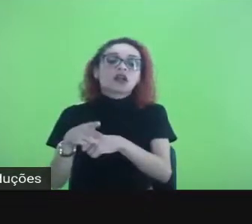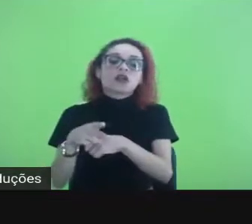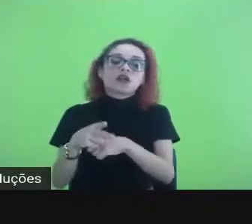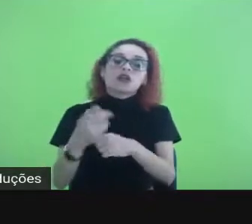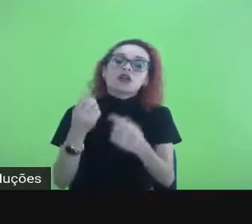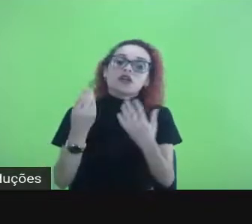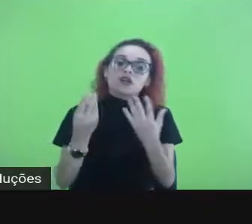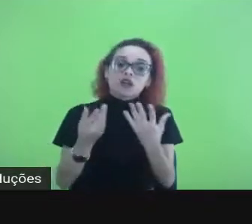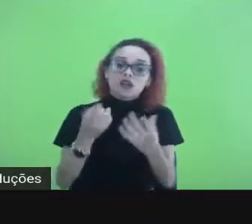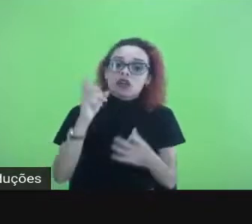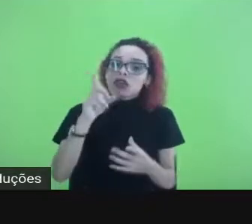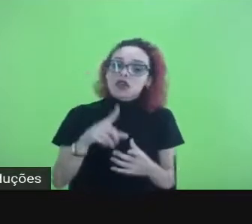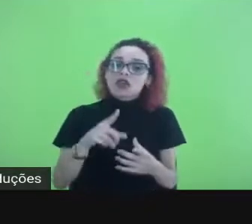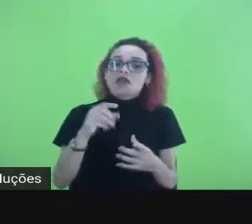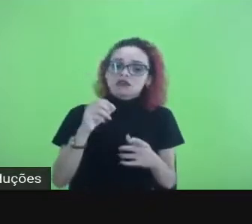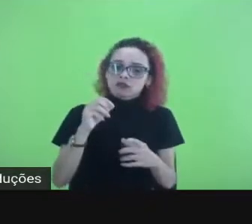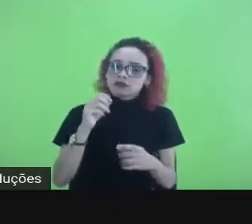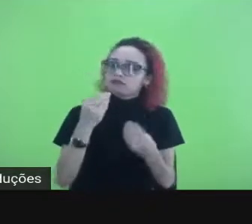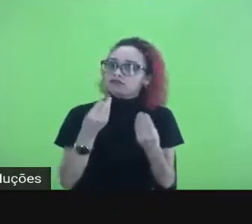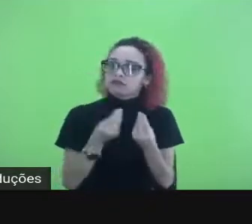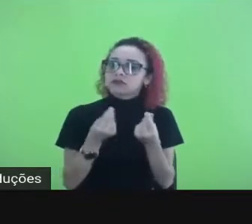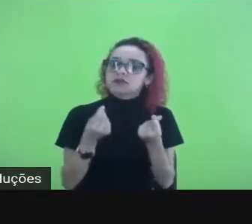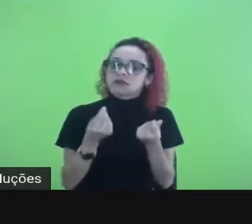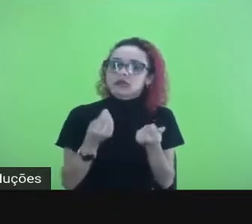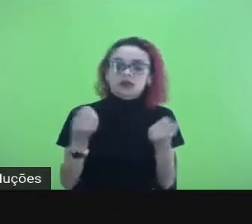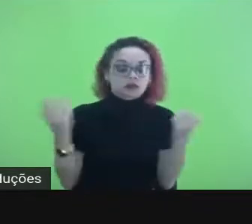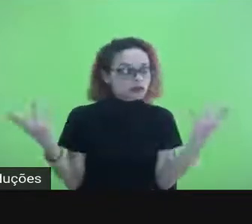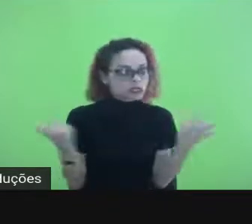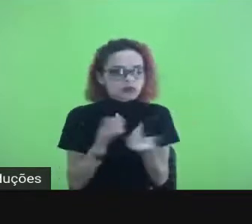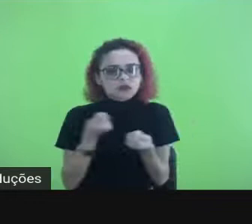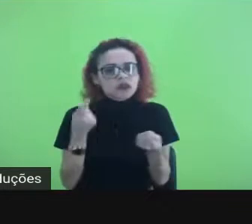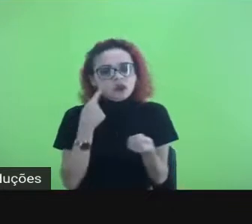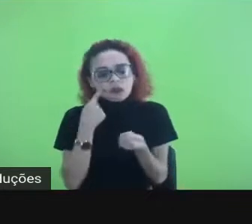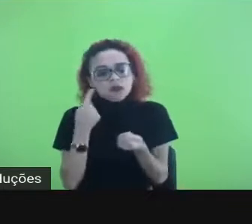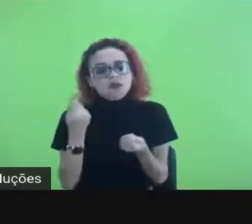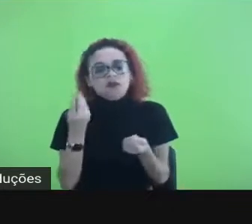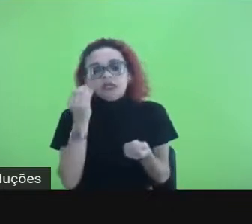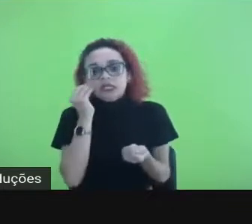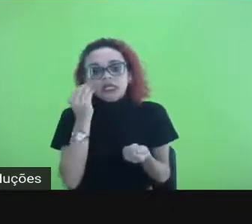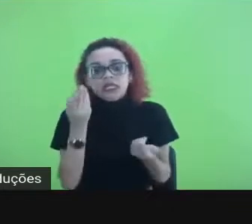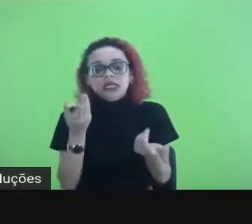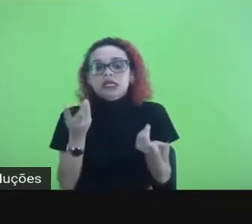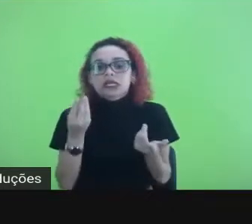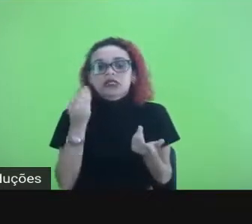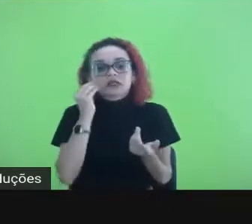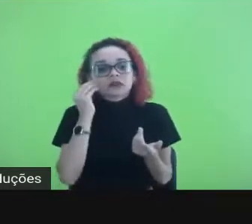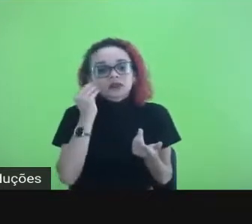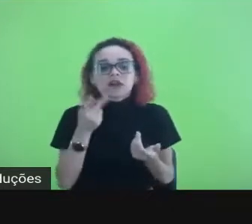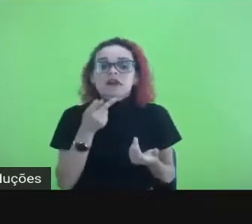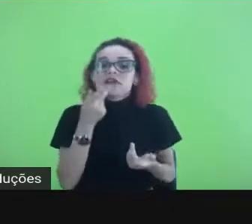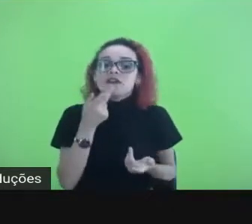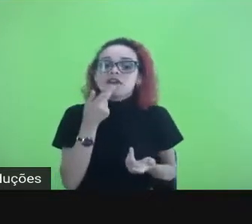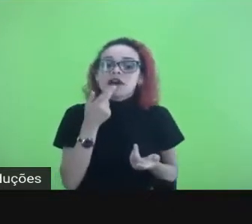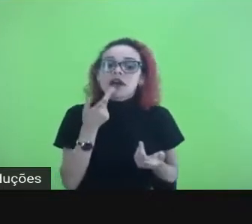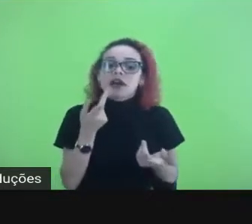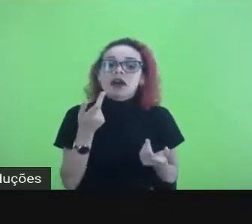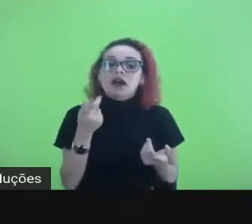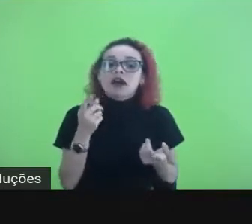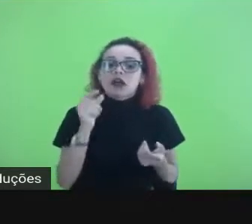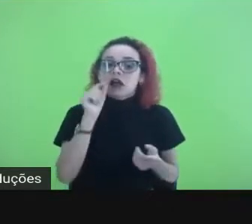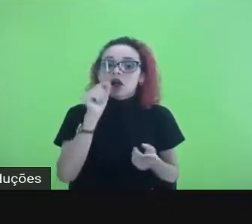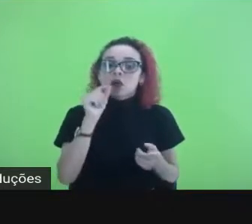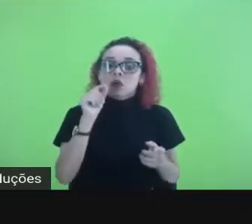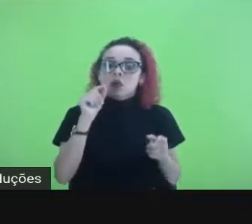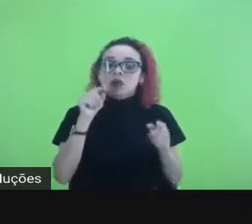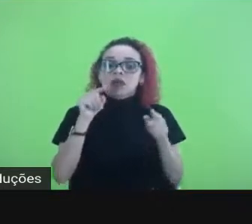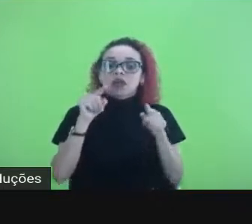foi e tem sido, né, muito, muito incrível, assim. A gente também fala um pouco sobre essa questão da horizontalidade no